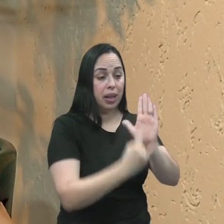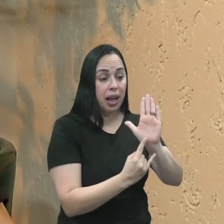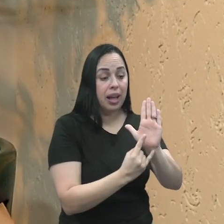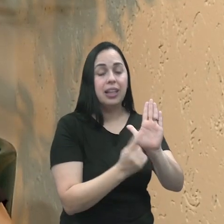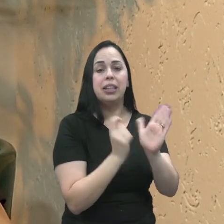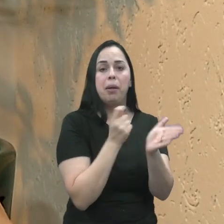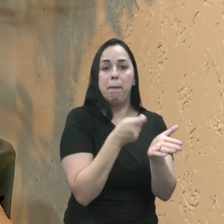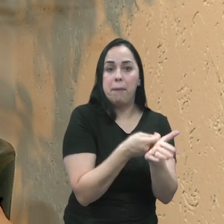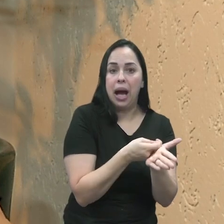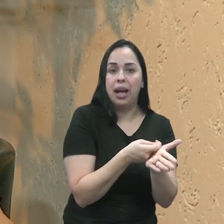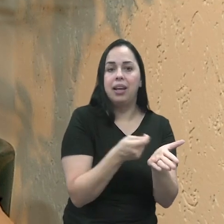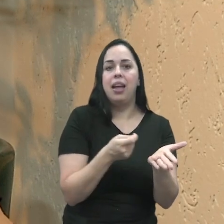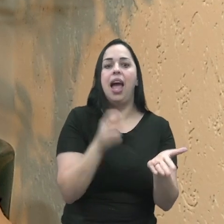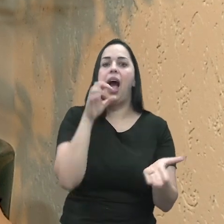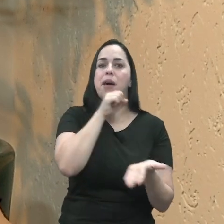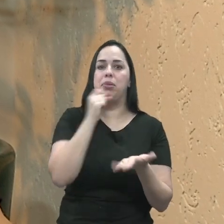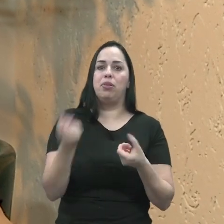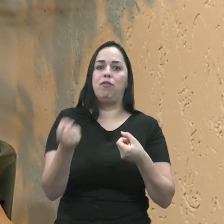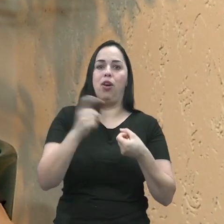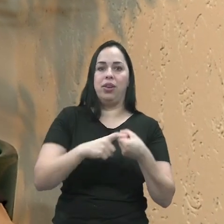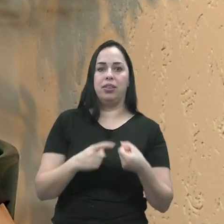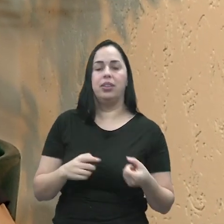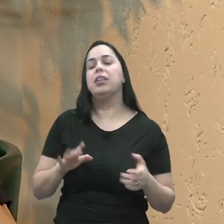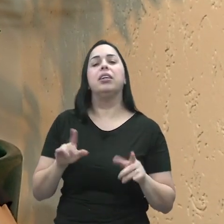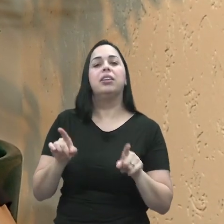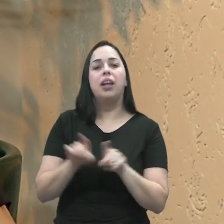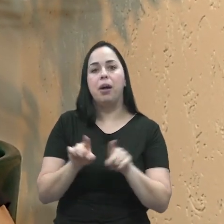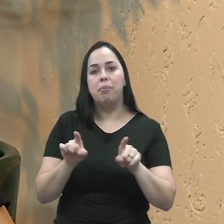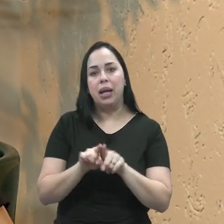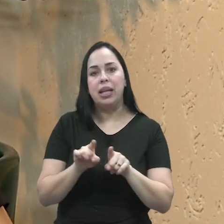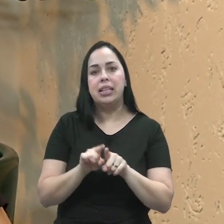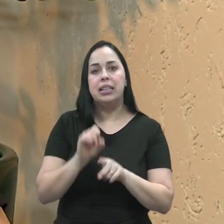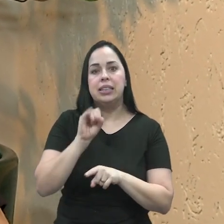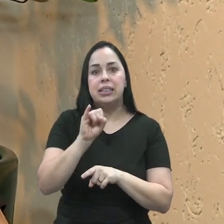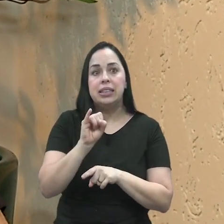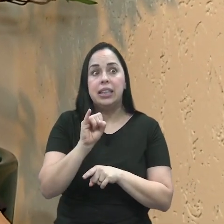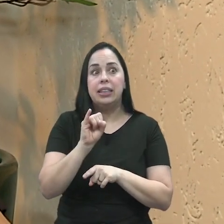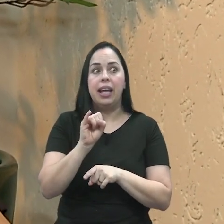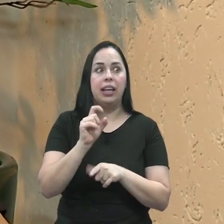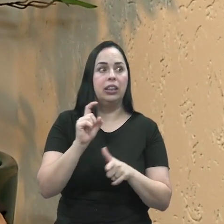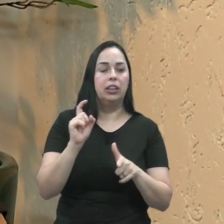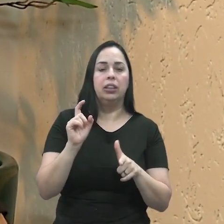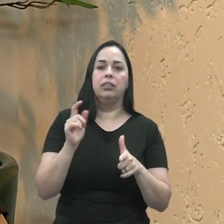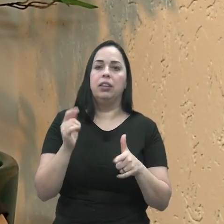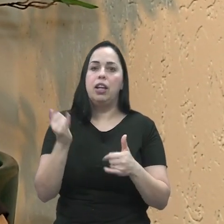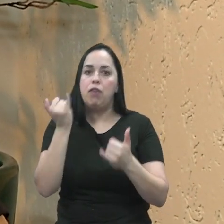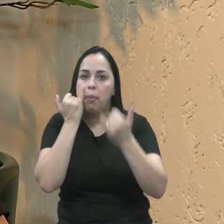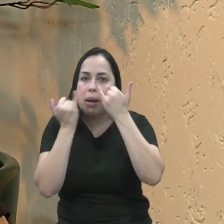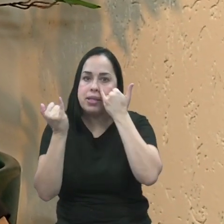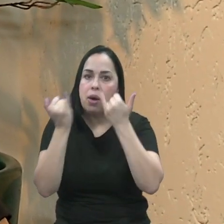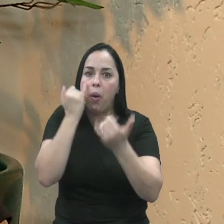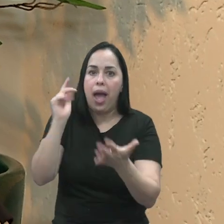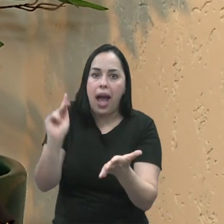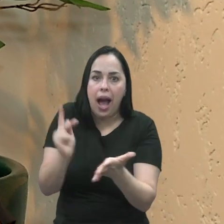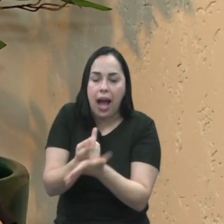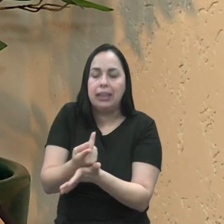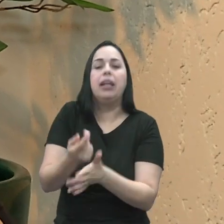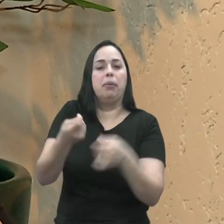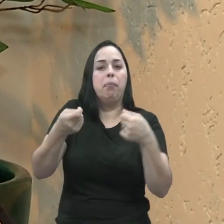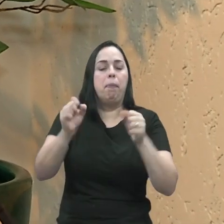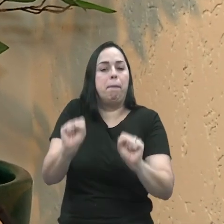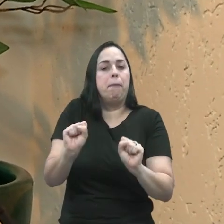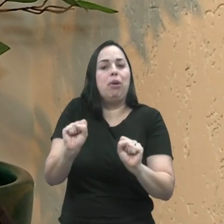recebe primeiro. E também, se ele tiver alguma pendência, ele tem tempo hábil de vir a informação que tem